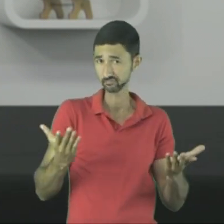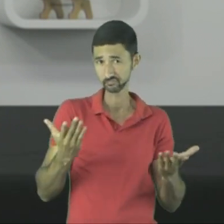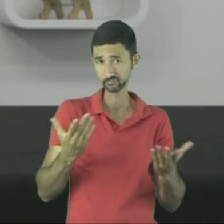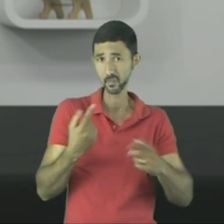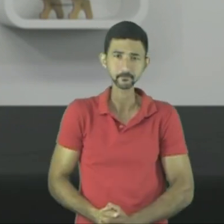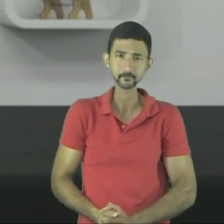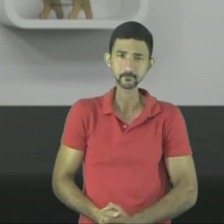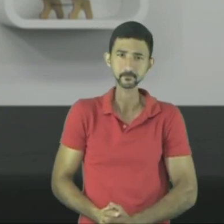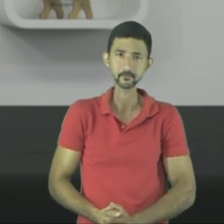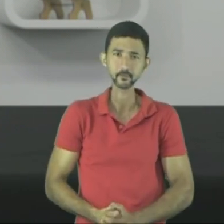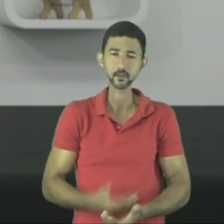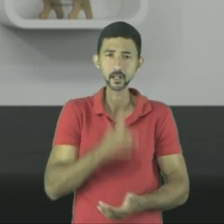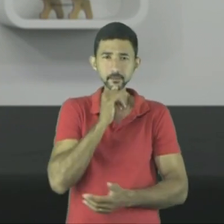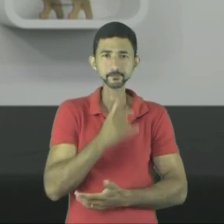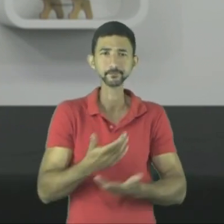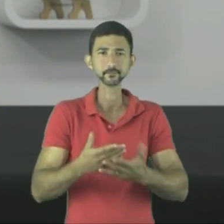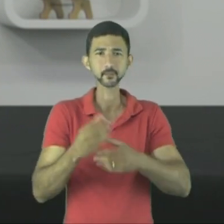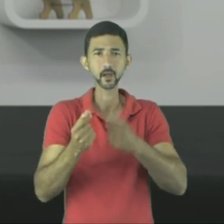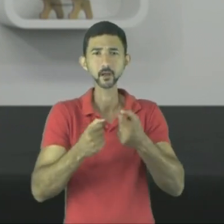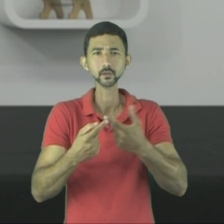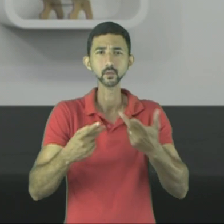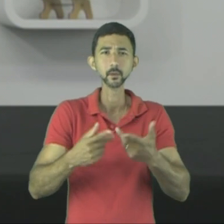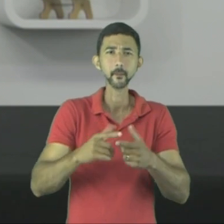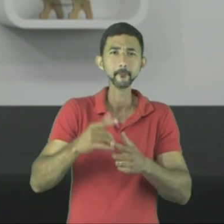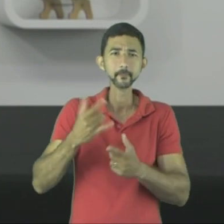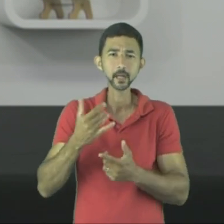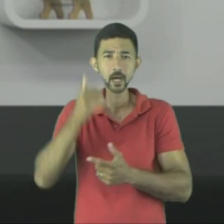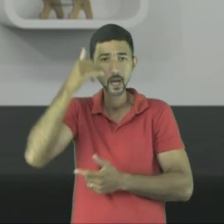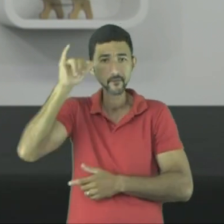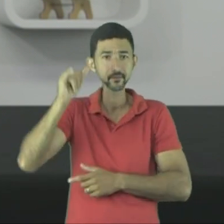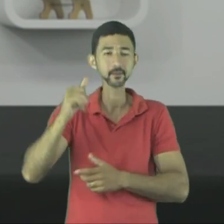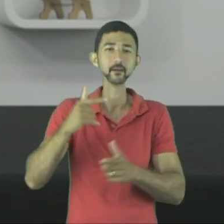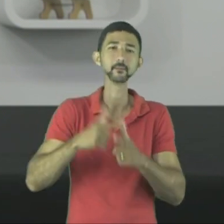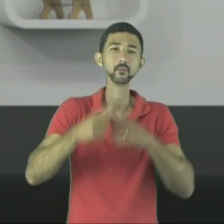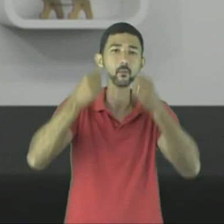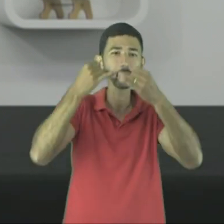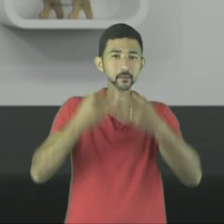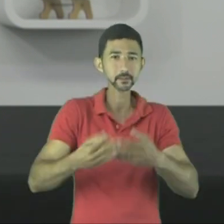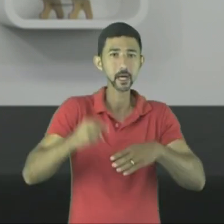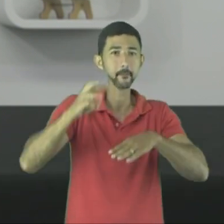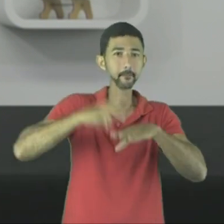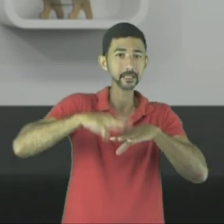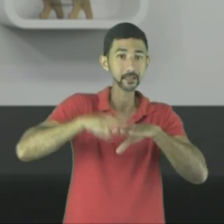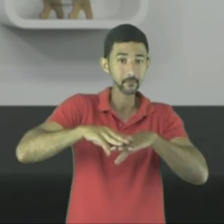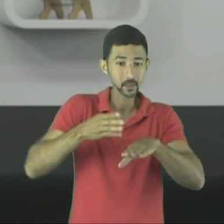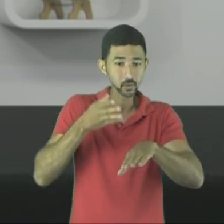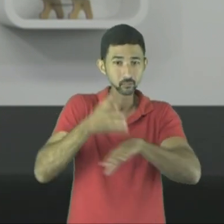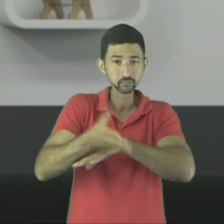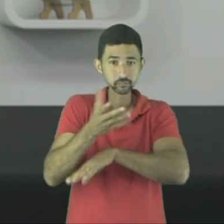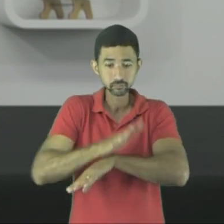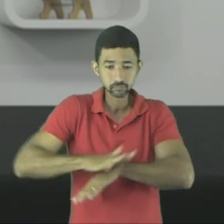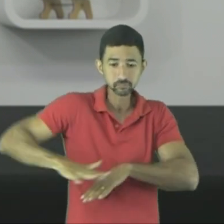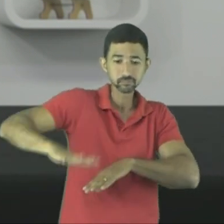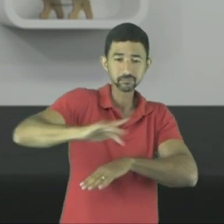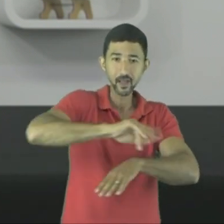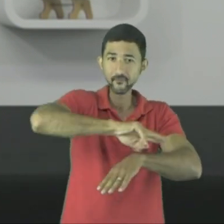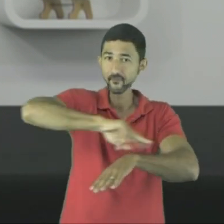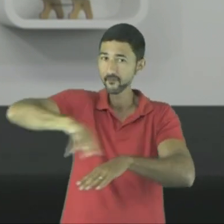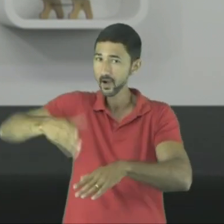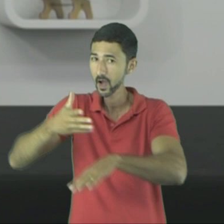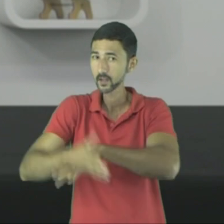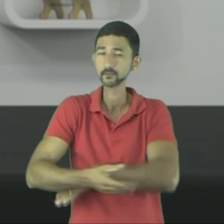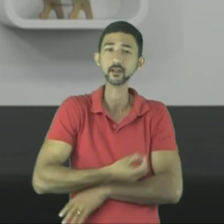né? Então, os problemas vêm justamente para evitar essas perguntas, tá? Vocês vão ver que a matemática está presente em situações diversas do